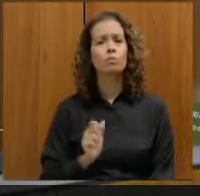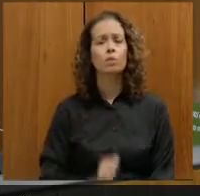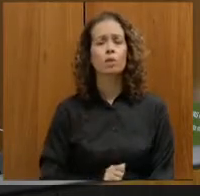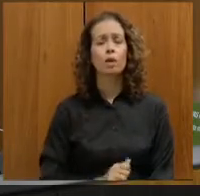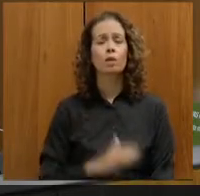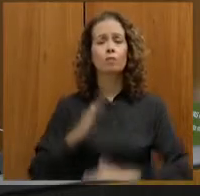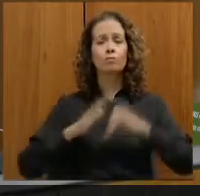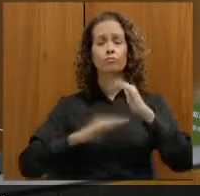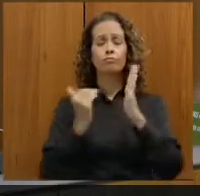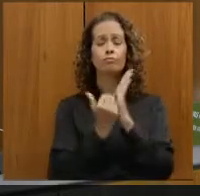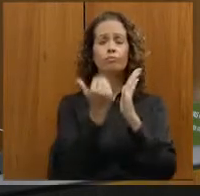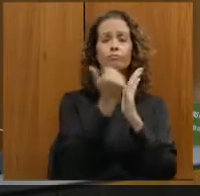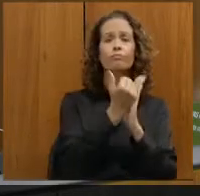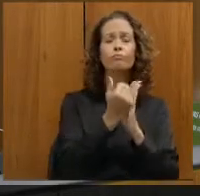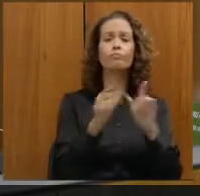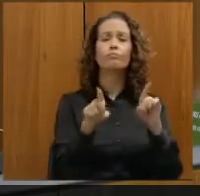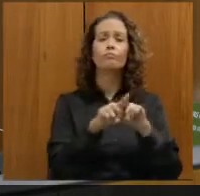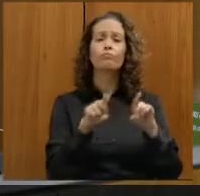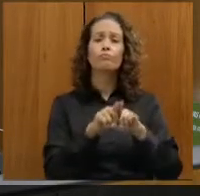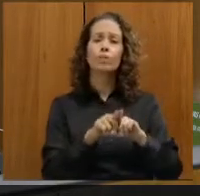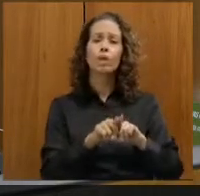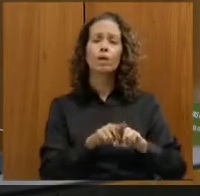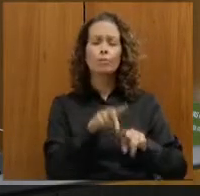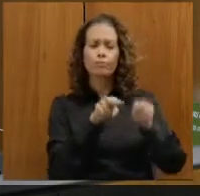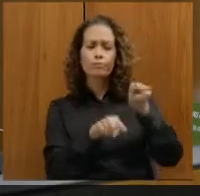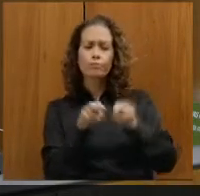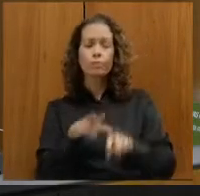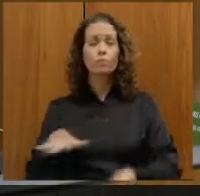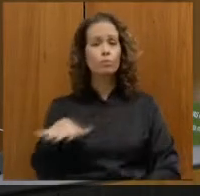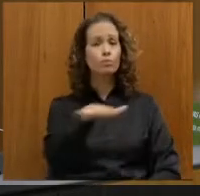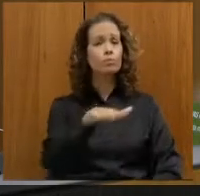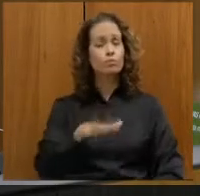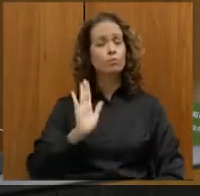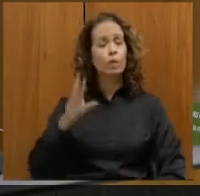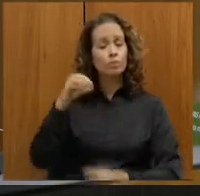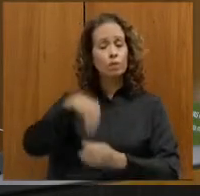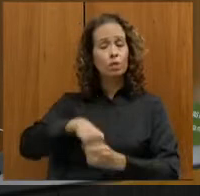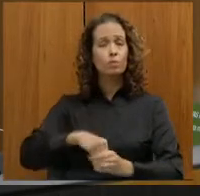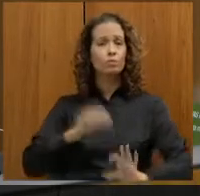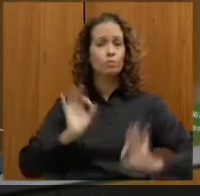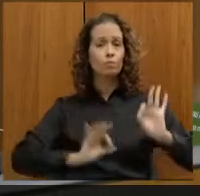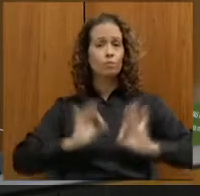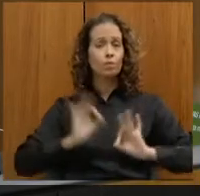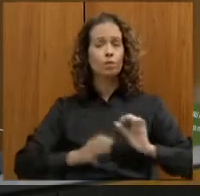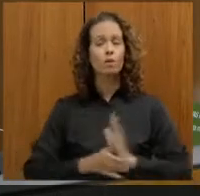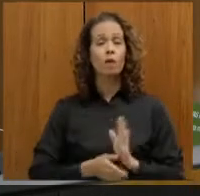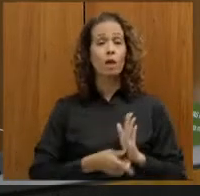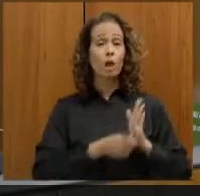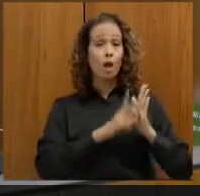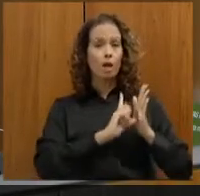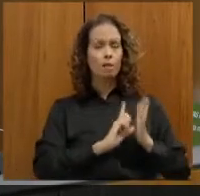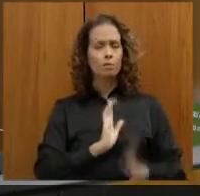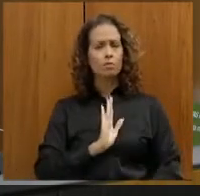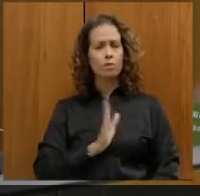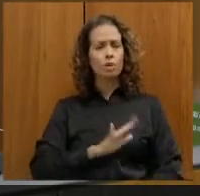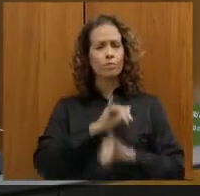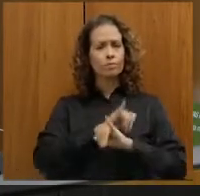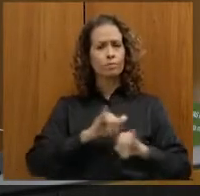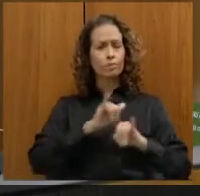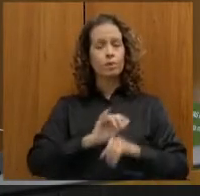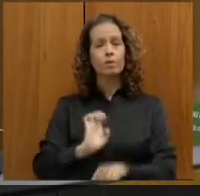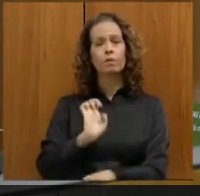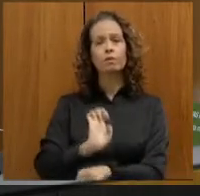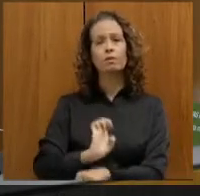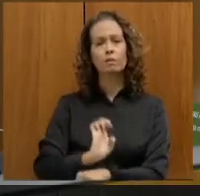e as revisões Gerais isso vai estar no plano a gente como eu coloquei mais cedo é o o